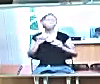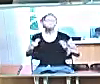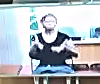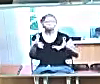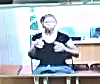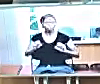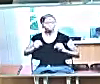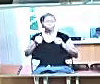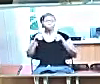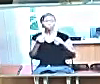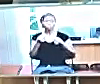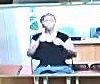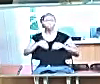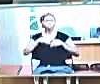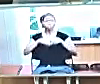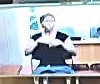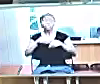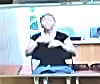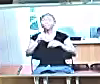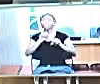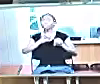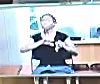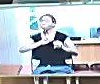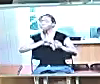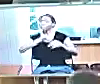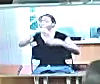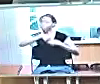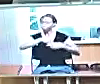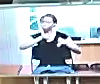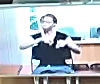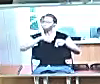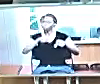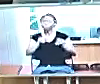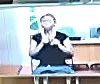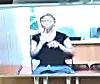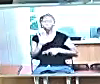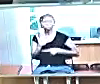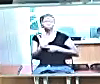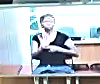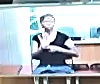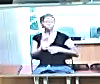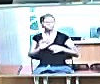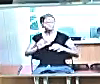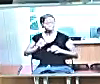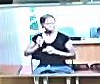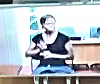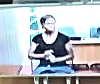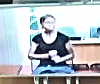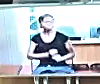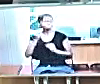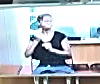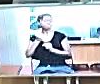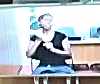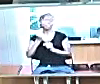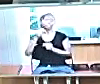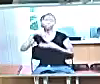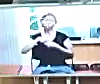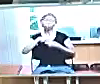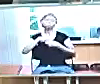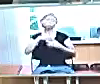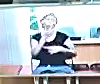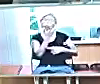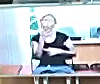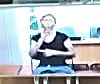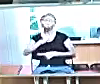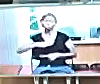camponesa da educação do campo e solidariedade da sustentabilidade no campo não é essa a nossa missão